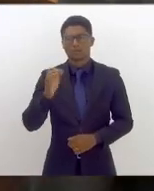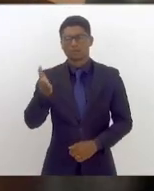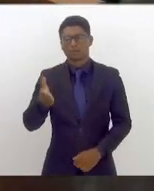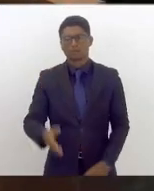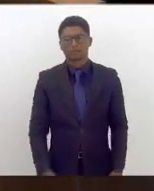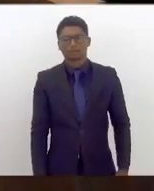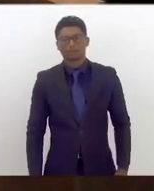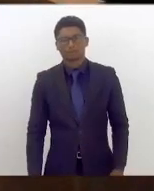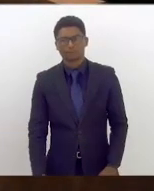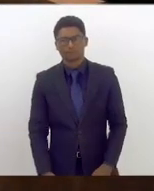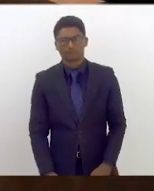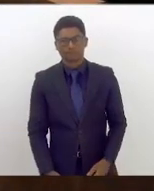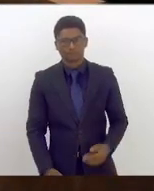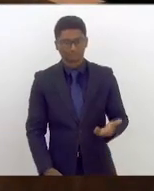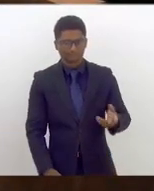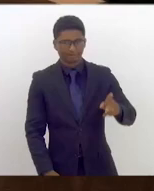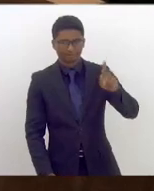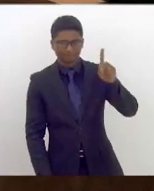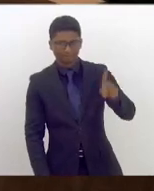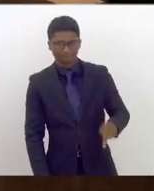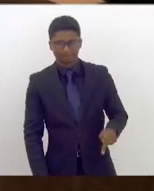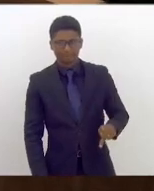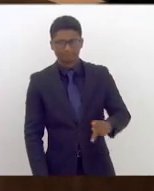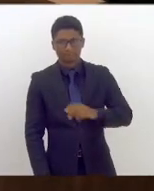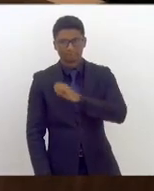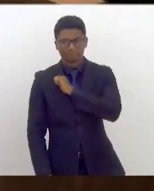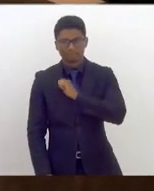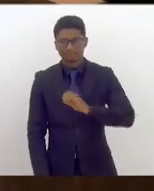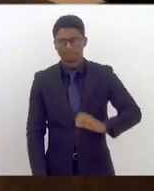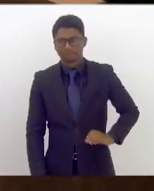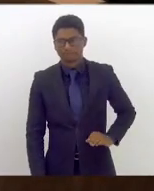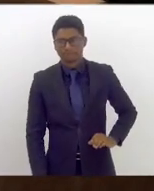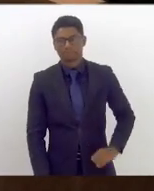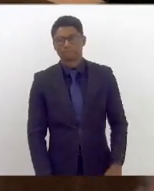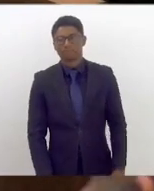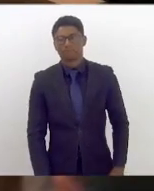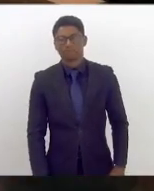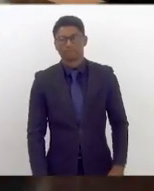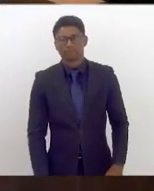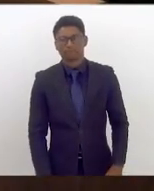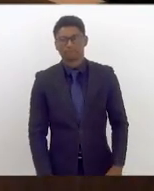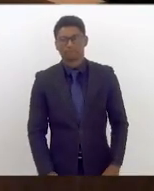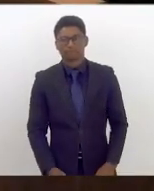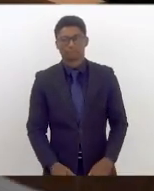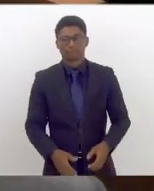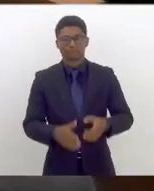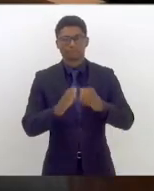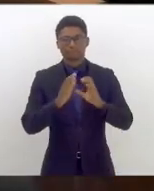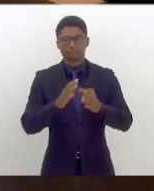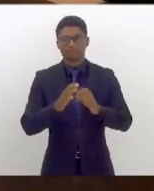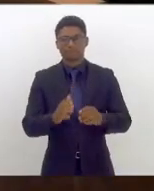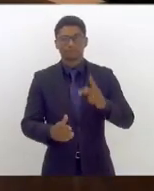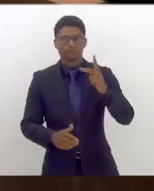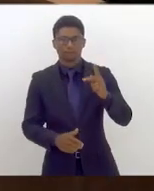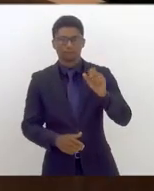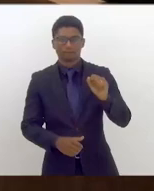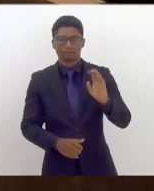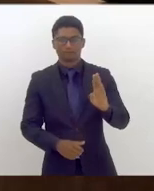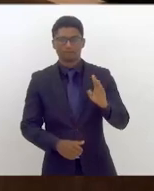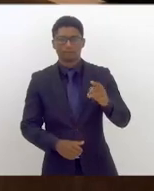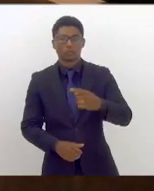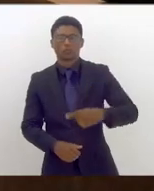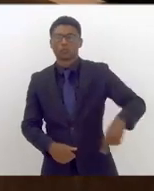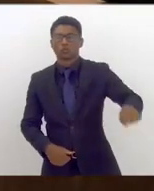senhor presidente André Ceciliano pela liderança do PSB nós vamos encaminhar